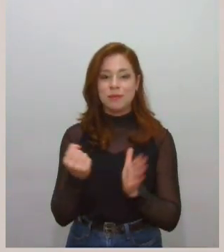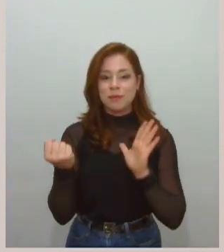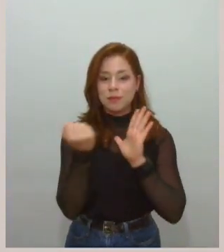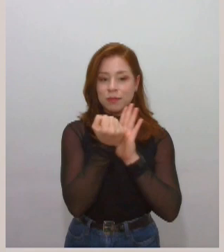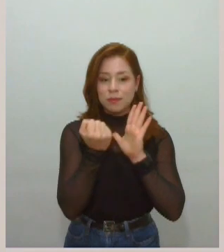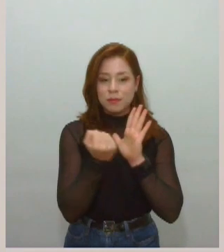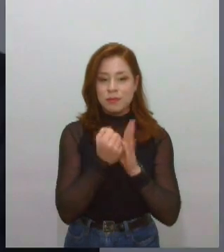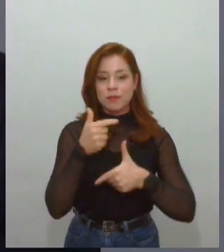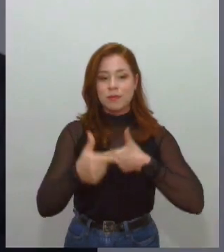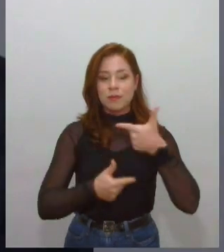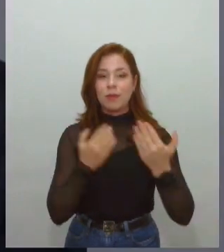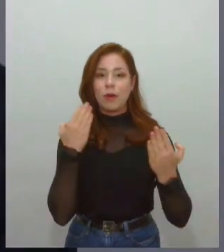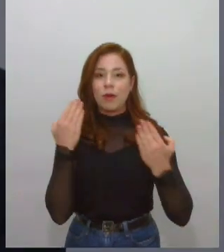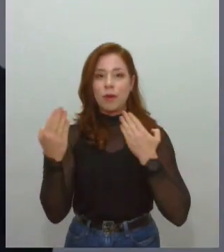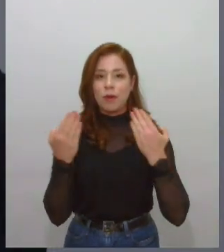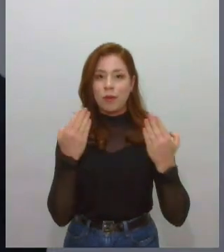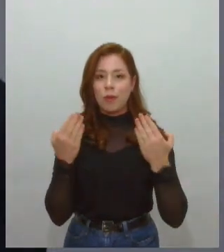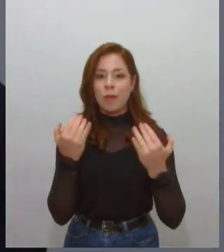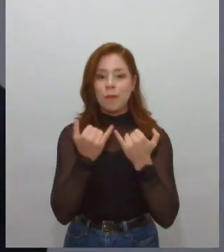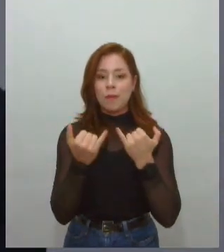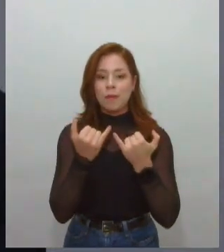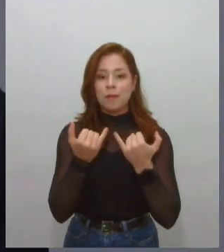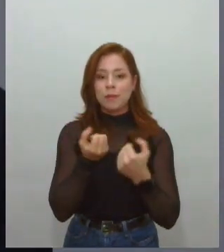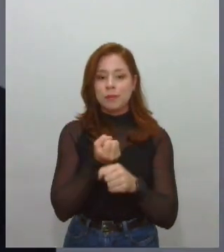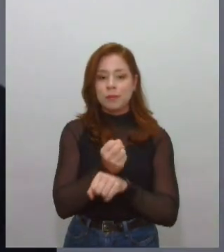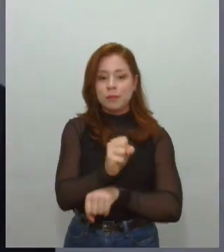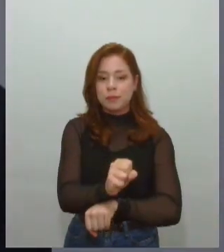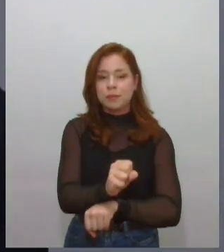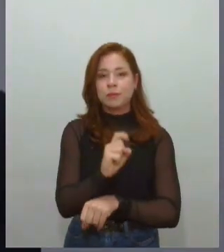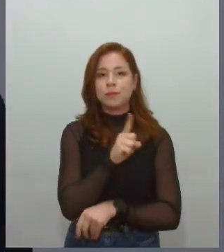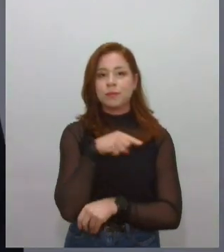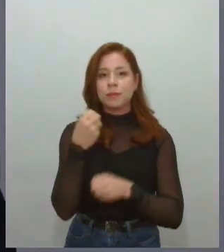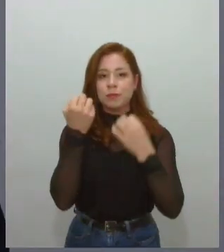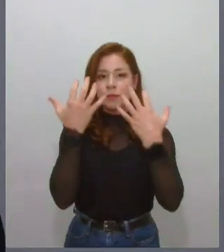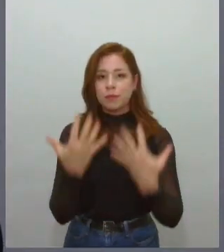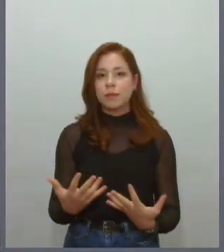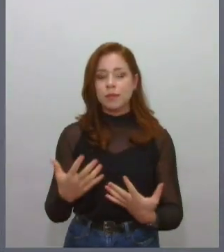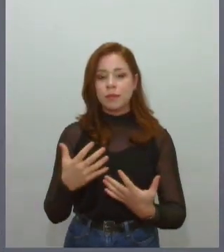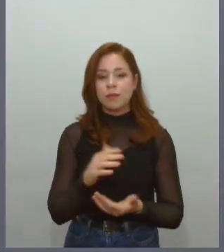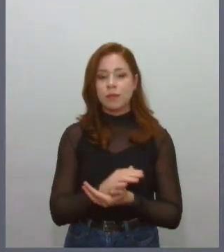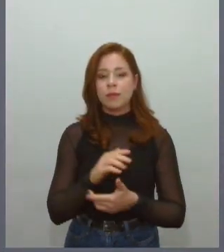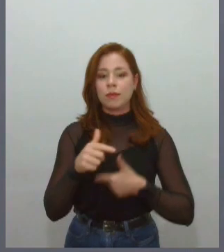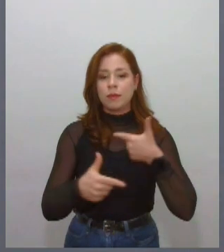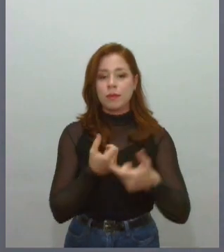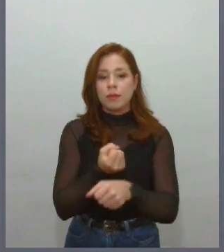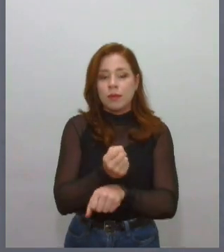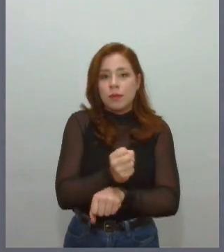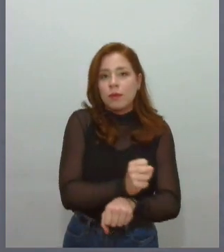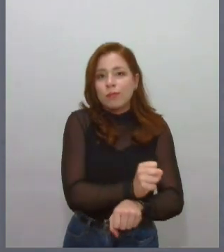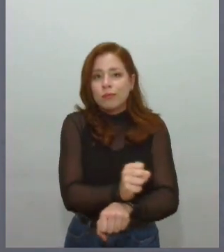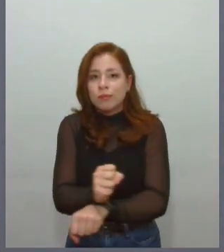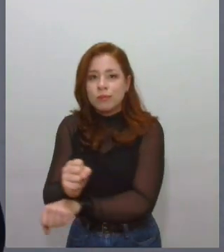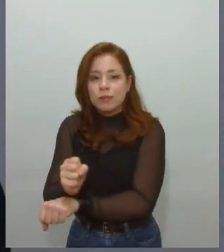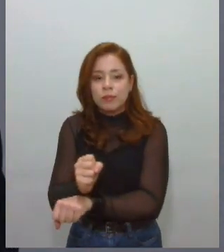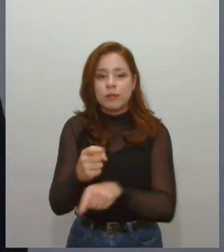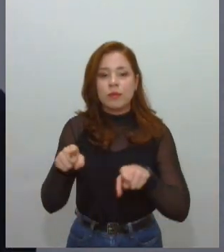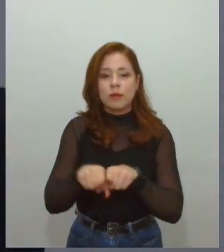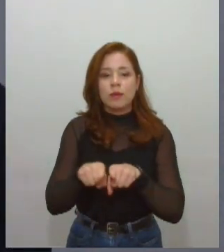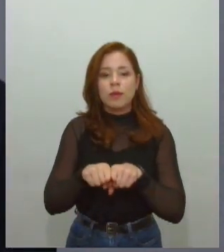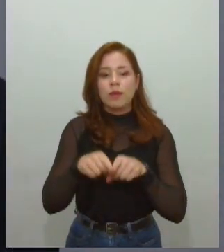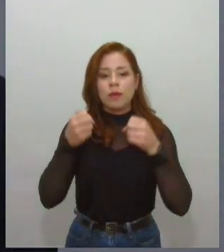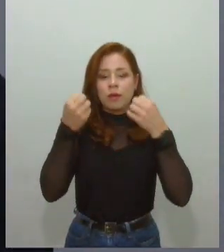análogo ao escravo. Quando a gente fala em trabalho escravo, de pessoas que estão sendo escravizadas, a gente está falando de trabalho que não atende a